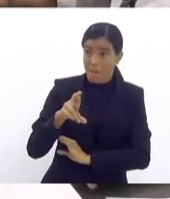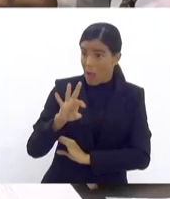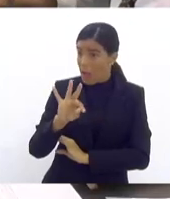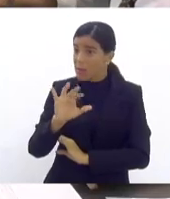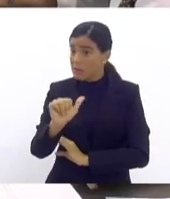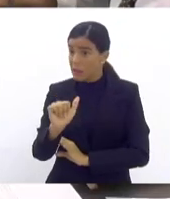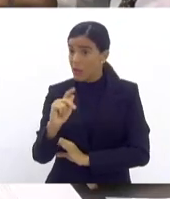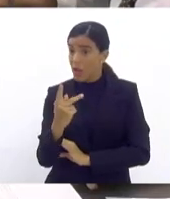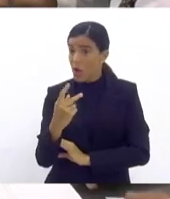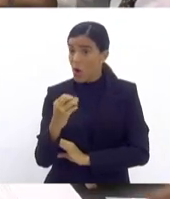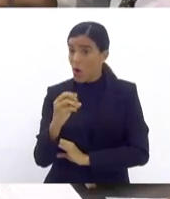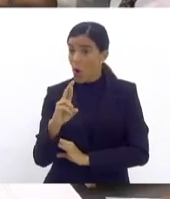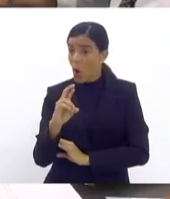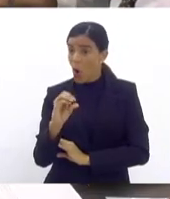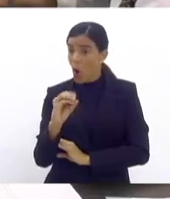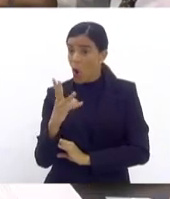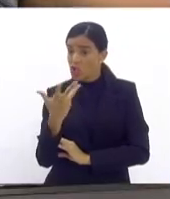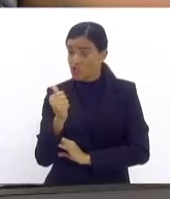diz